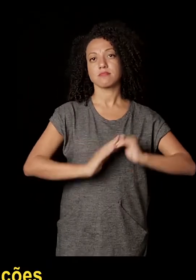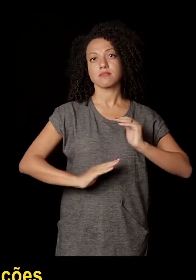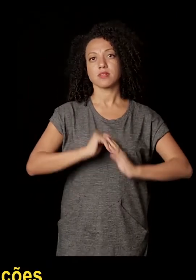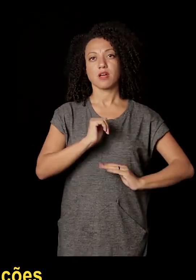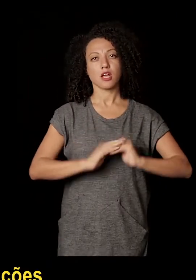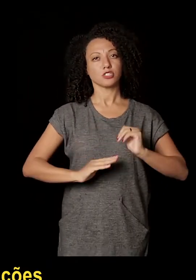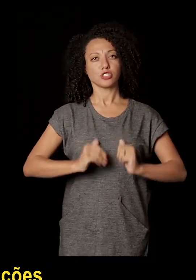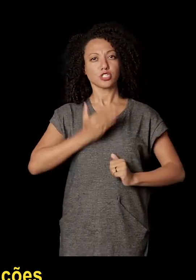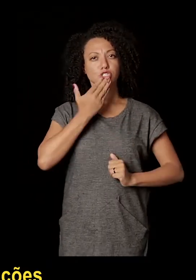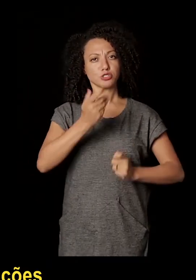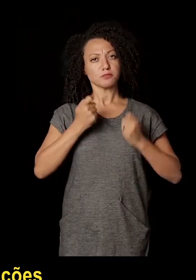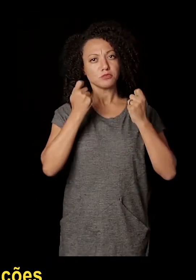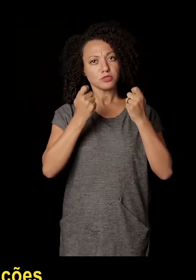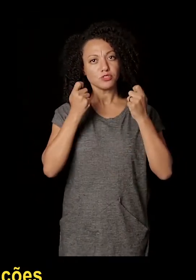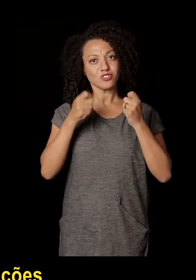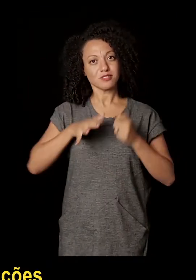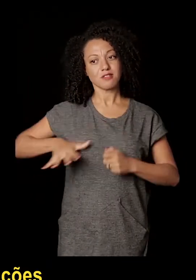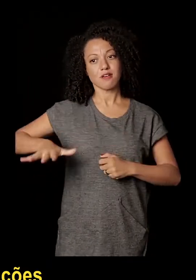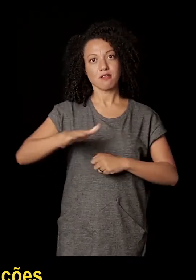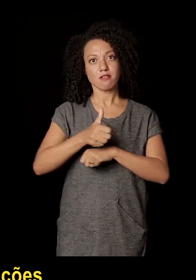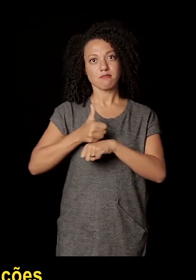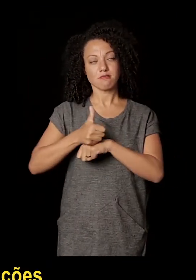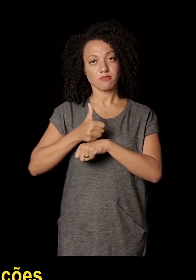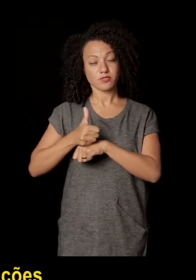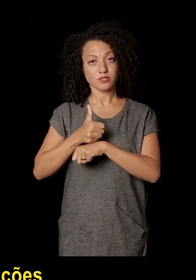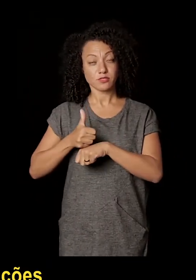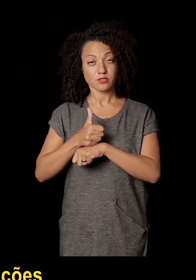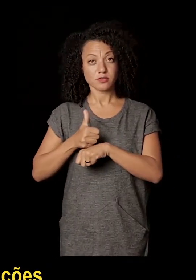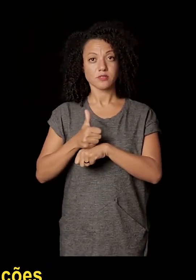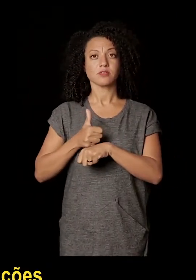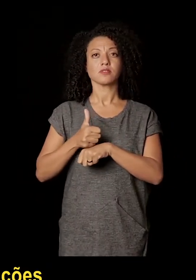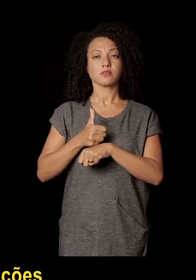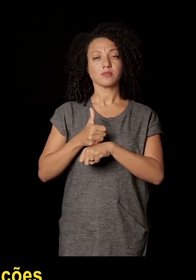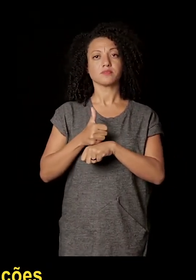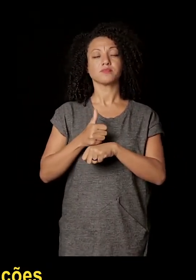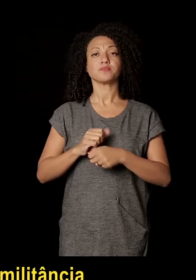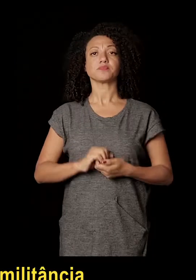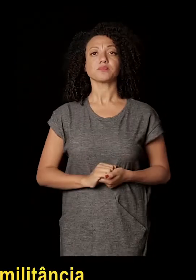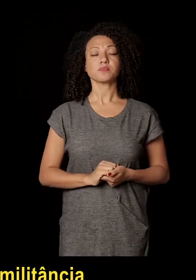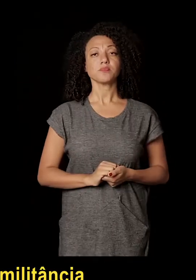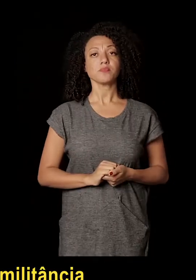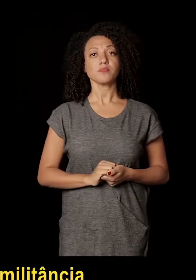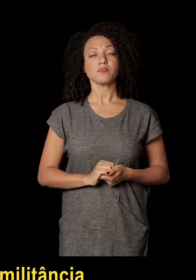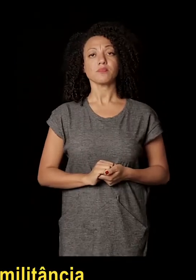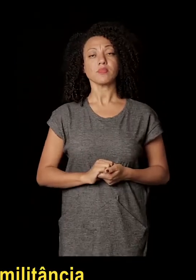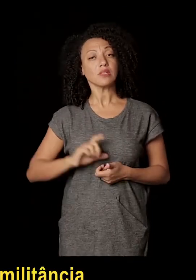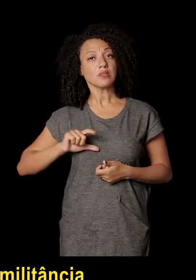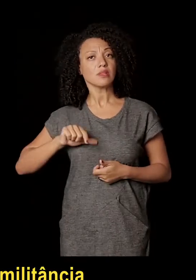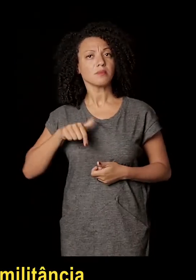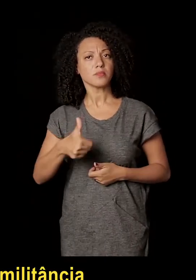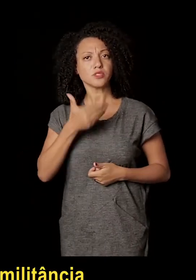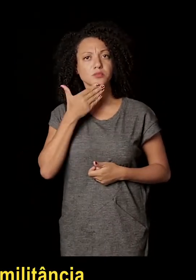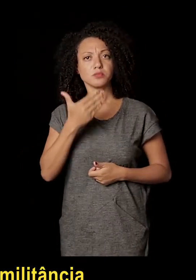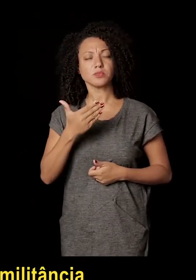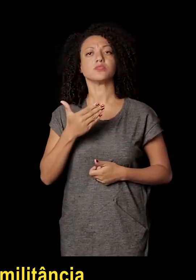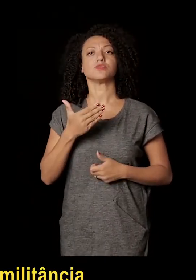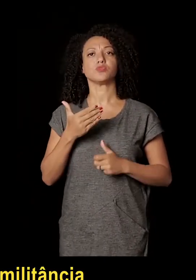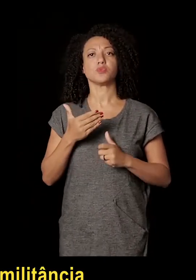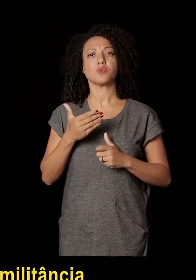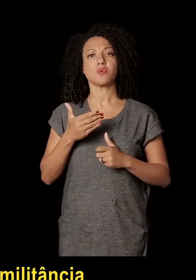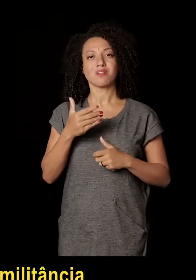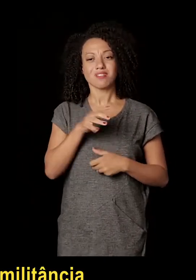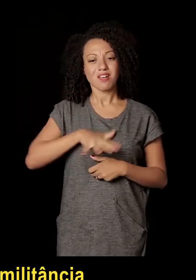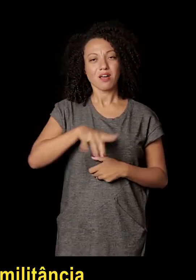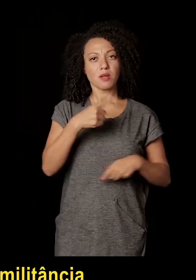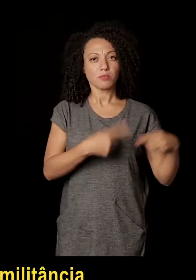das reivindicações profissionais em seus determinados nichos, mas depois a ampliação da sua militância no campo